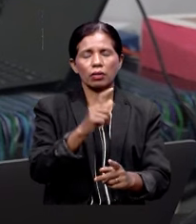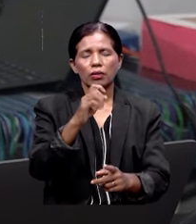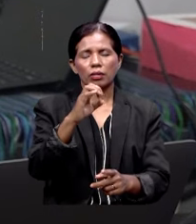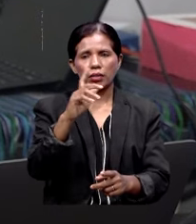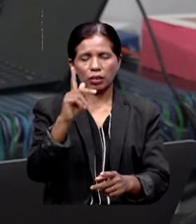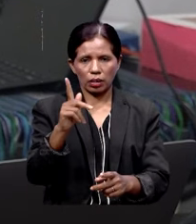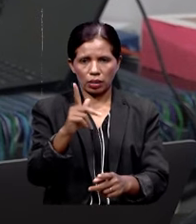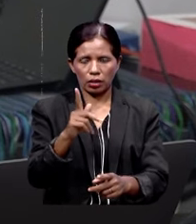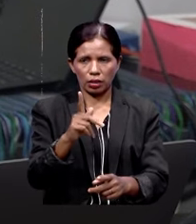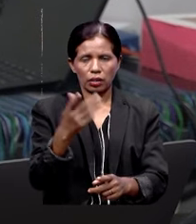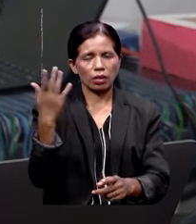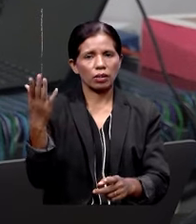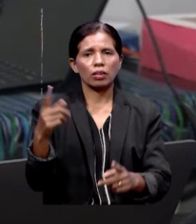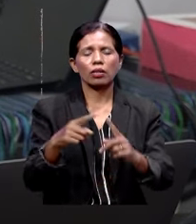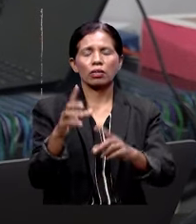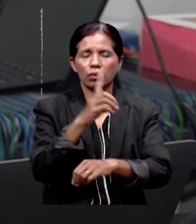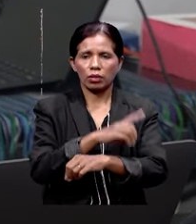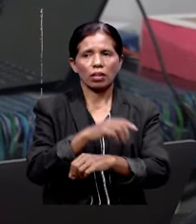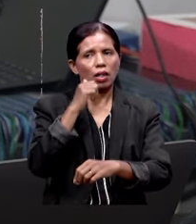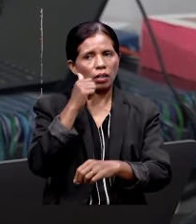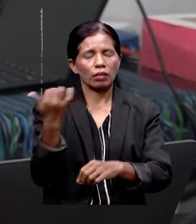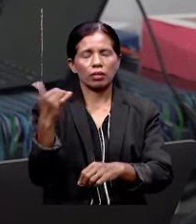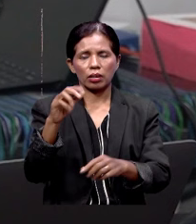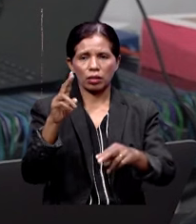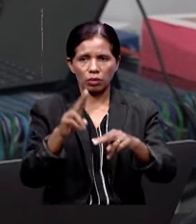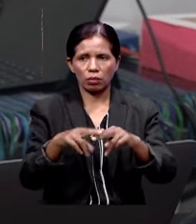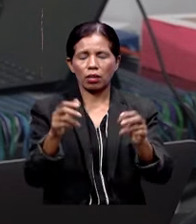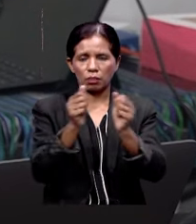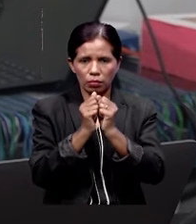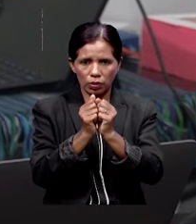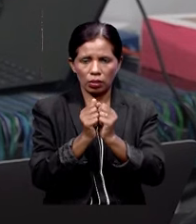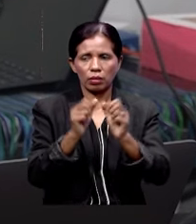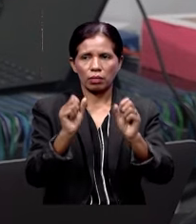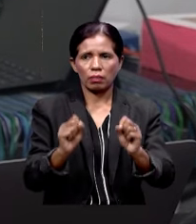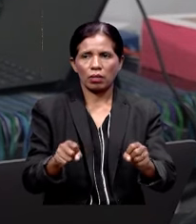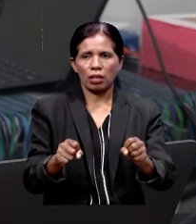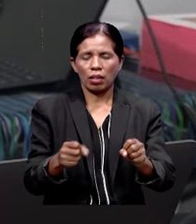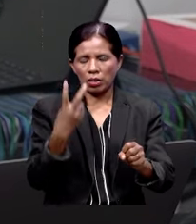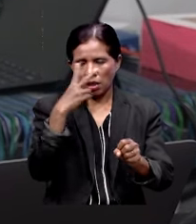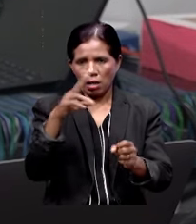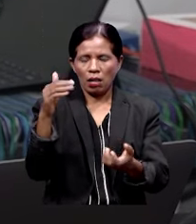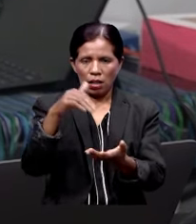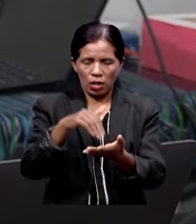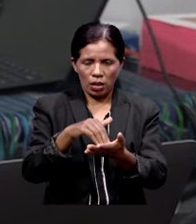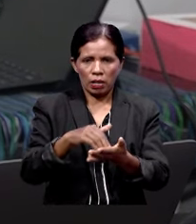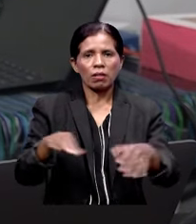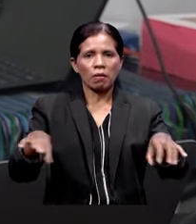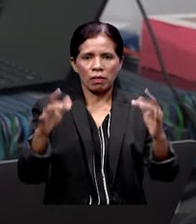ya ohin ka abang sir situr hamutu perat bele halo fale avaliasaun ba sistema